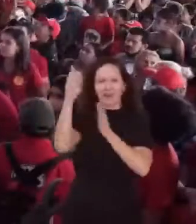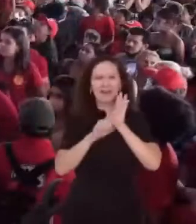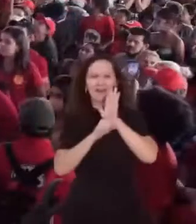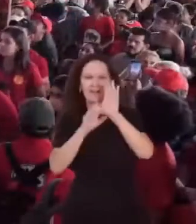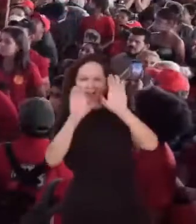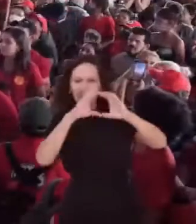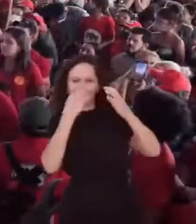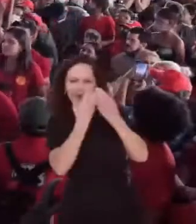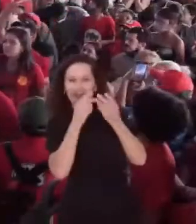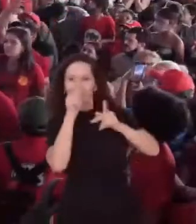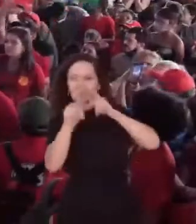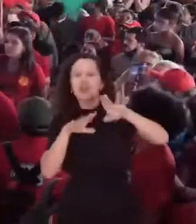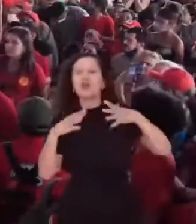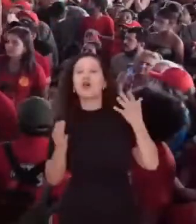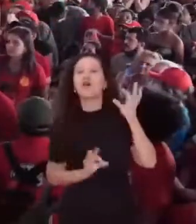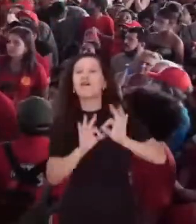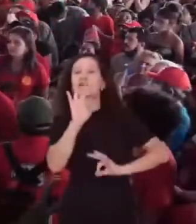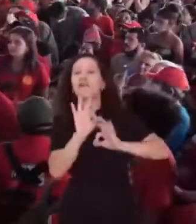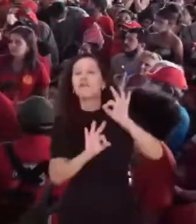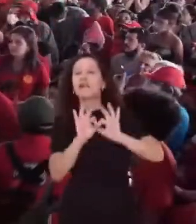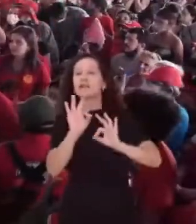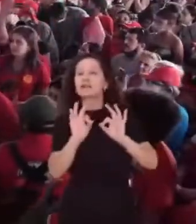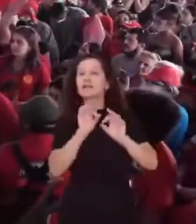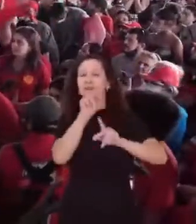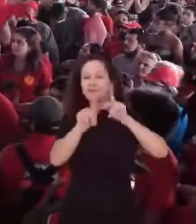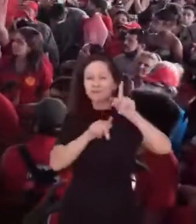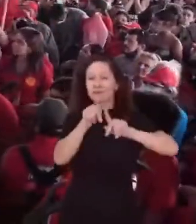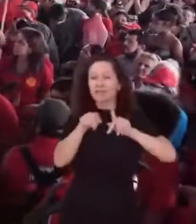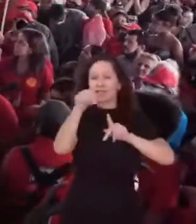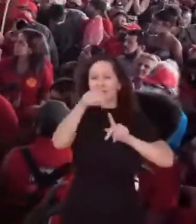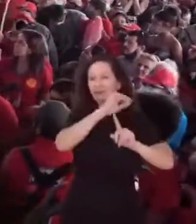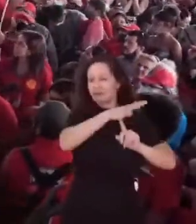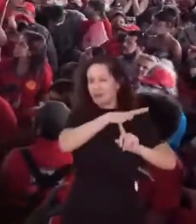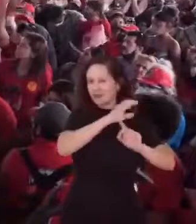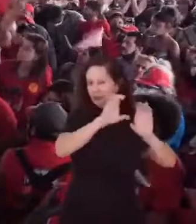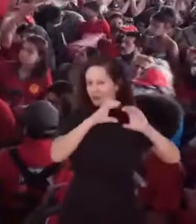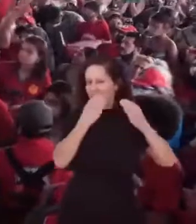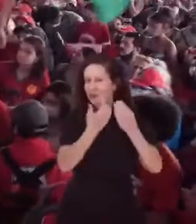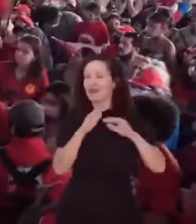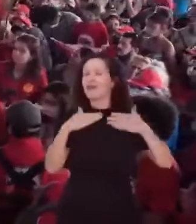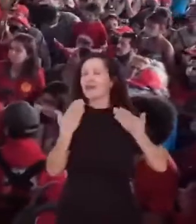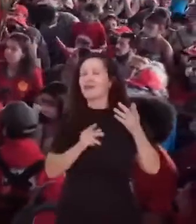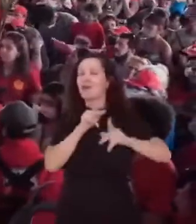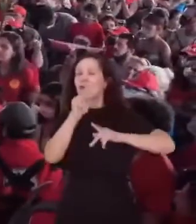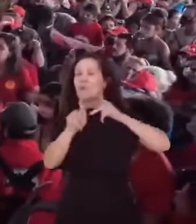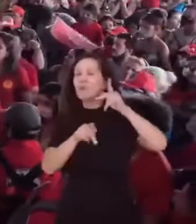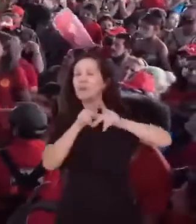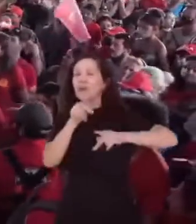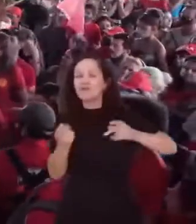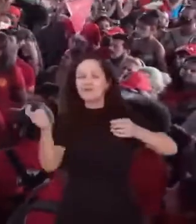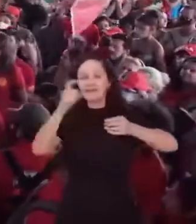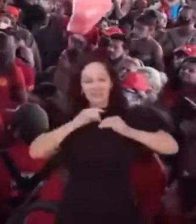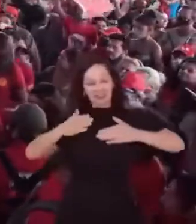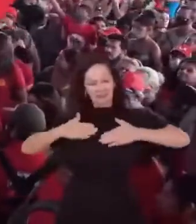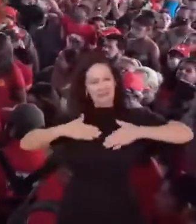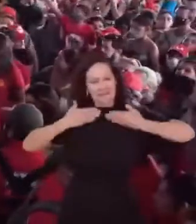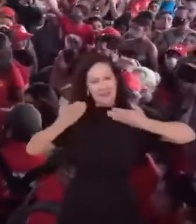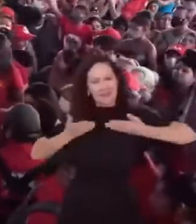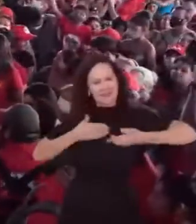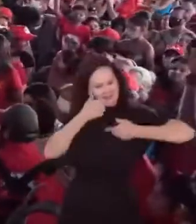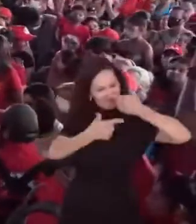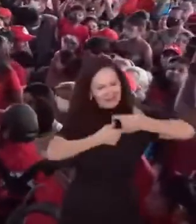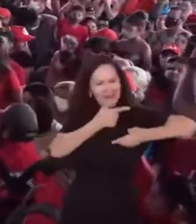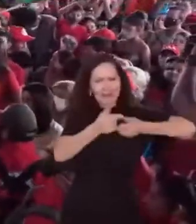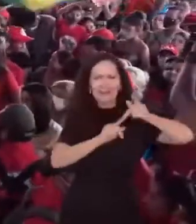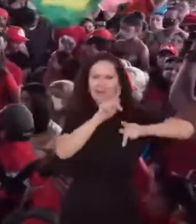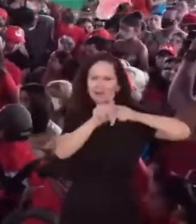nos nossos territórios aqui no Paraná? Cadê o povo que vai voltar animado para voltar a fazer trabalho com o povo, com a nossa